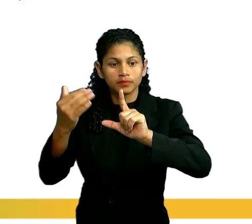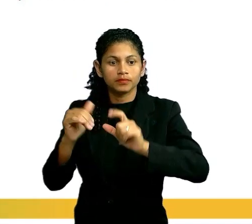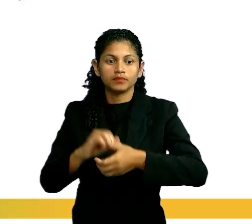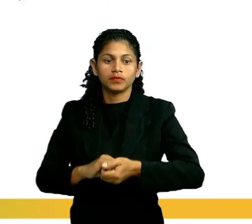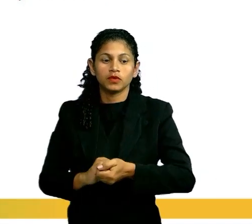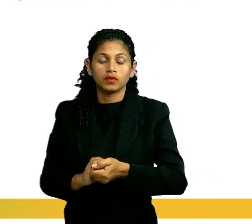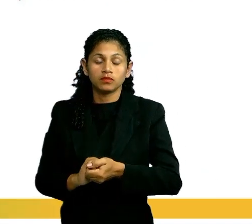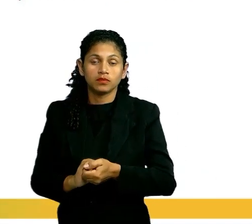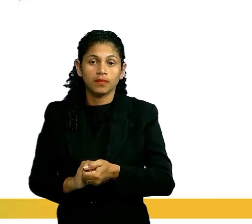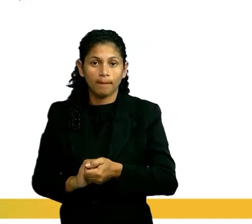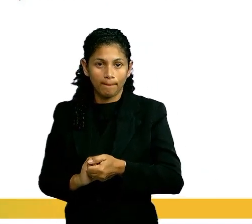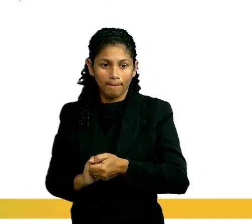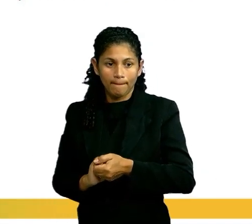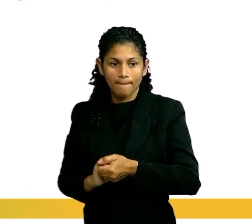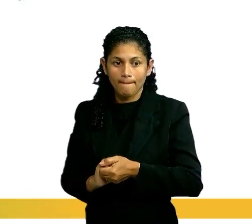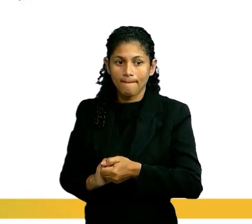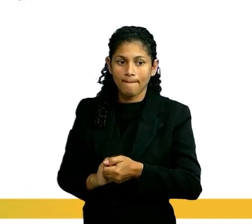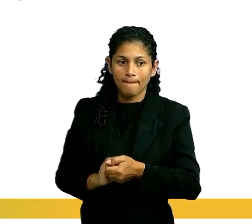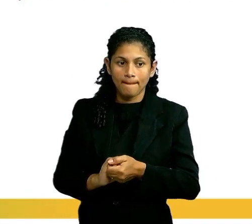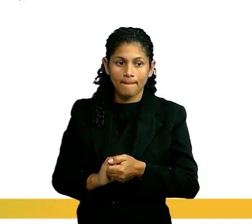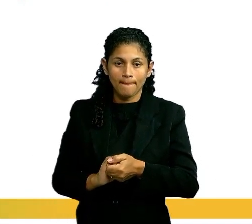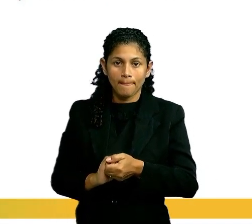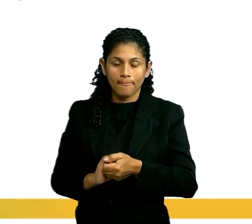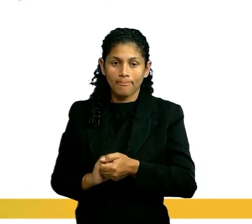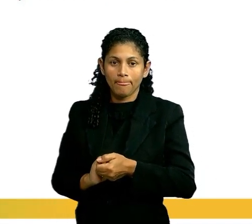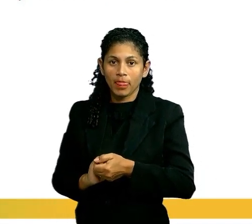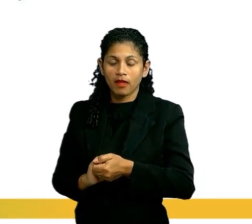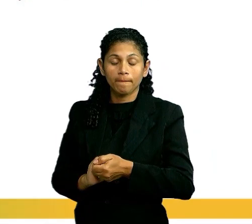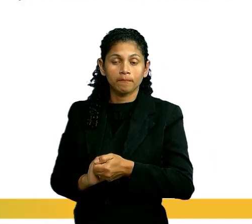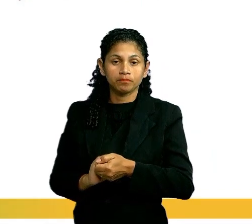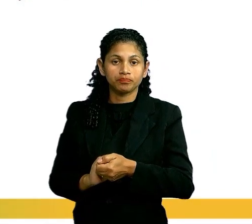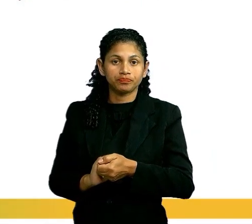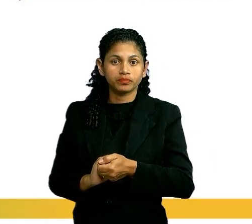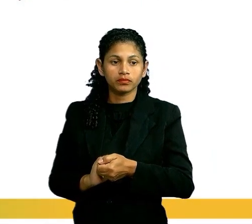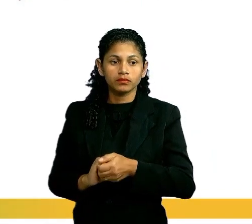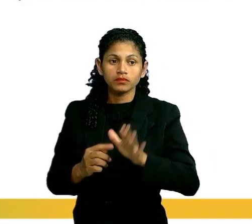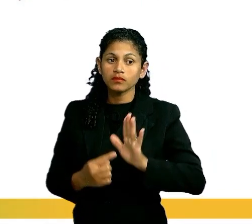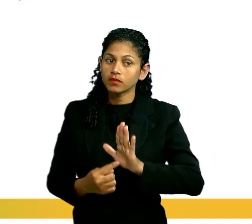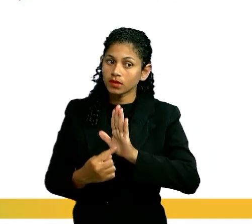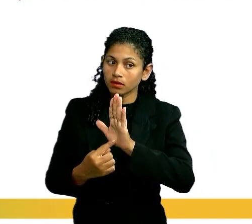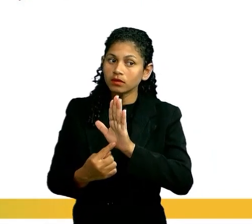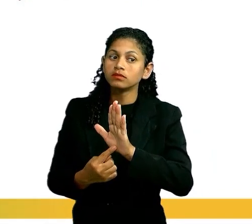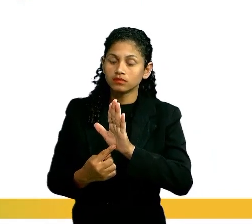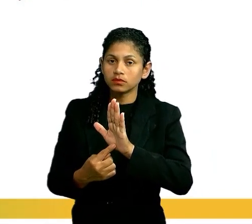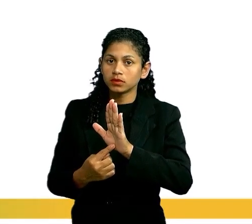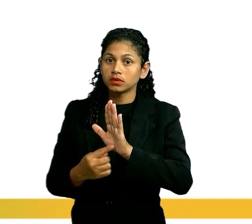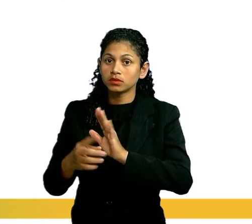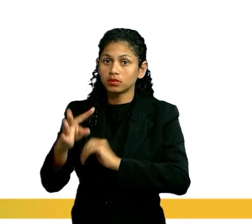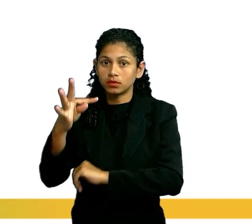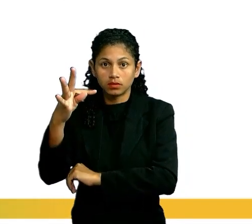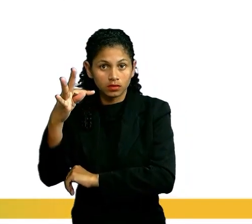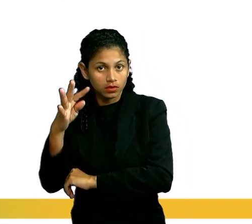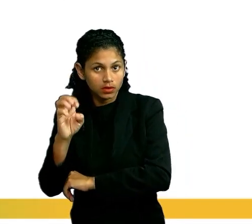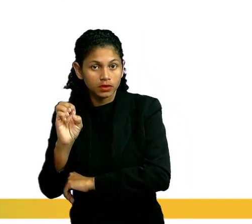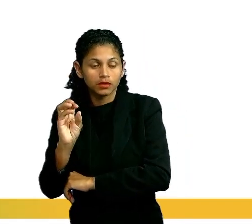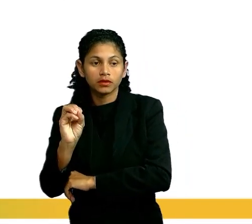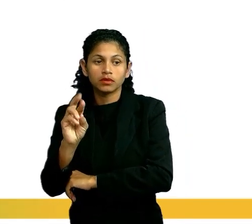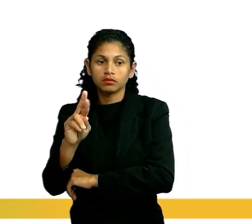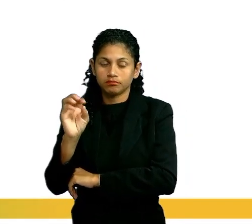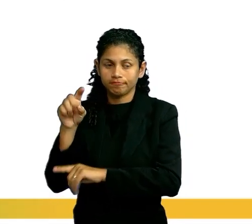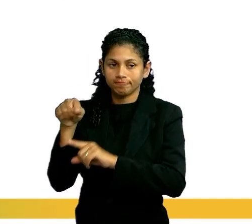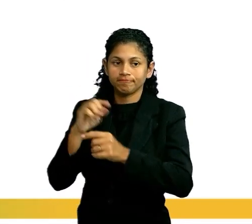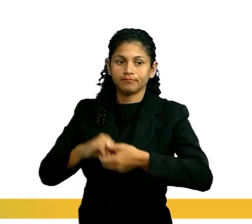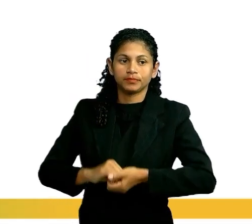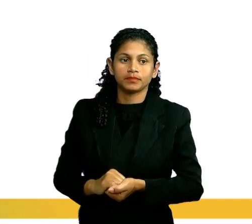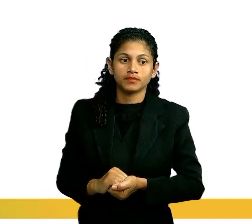do quadrado dos catetos, ok? E isso é o que prega o teorema de Pitágoras. A